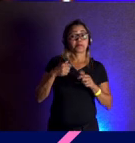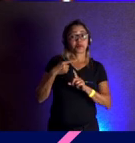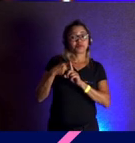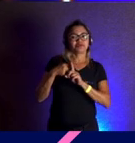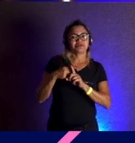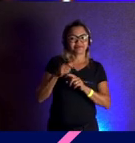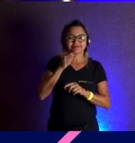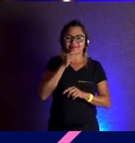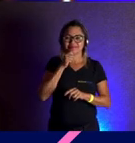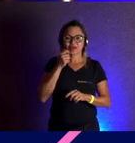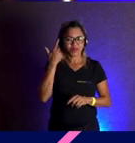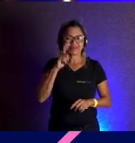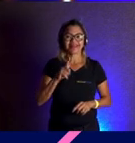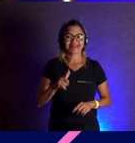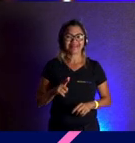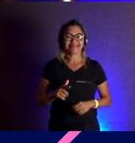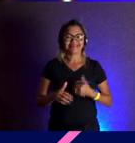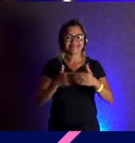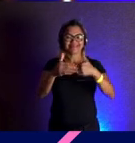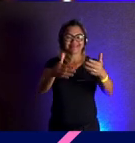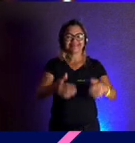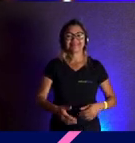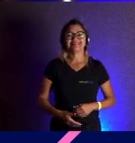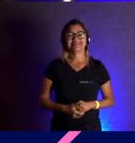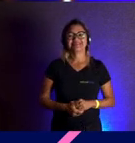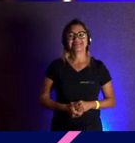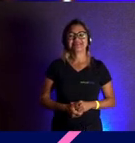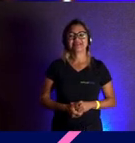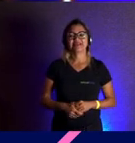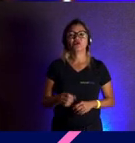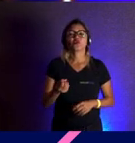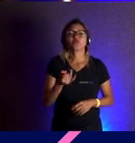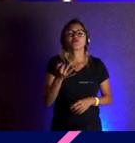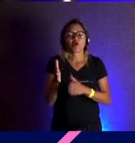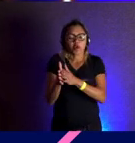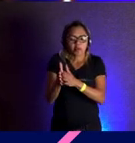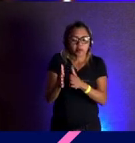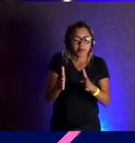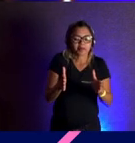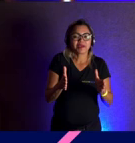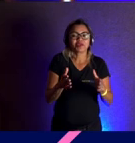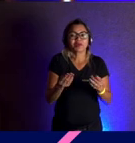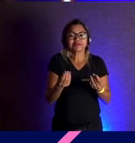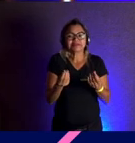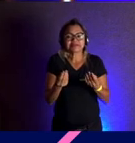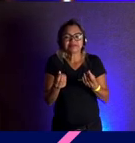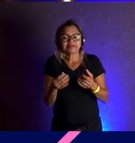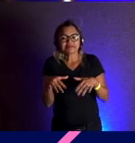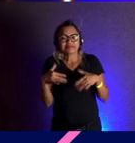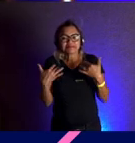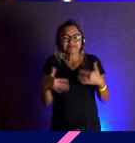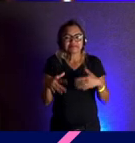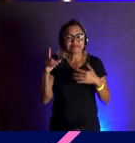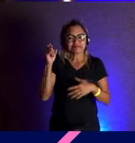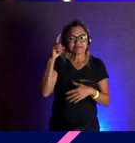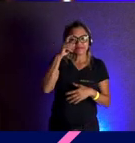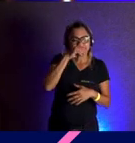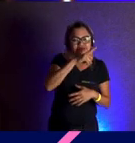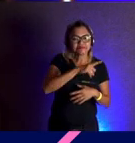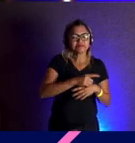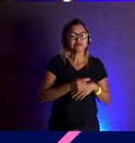tem tempo, né? Mas qual foi o momento assim mais delicado para você